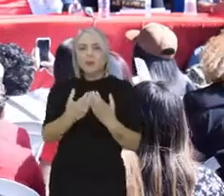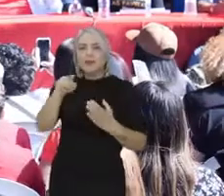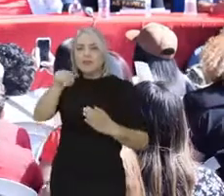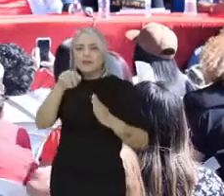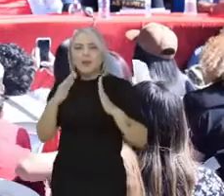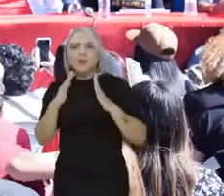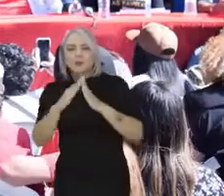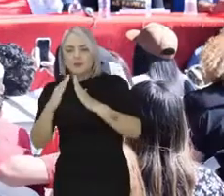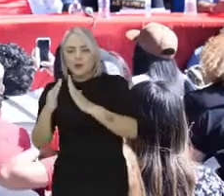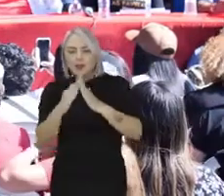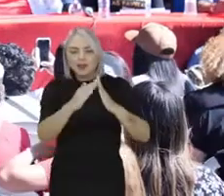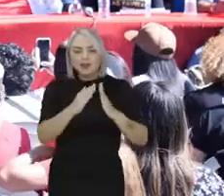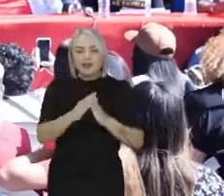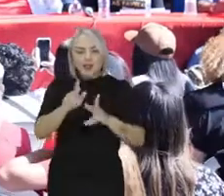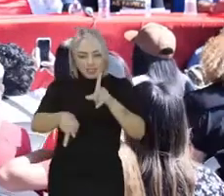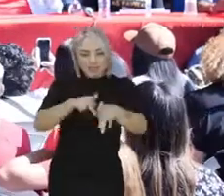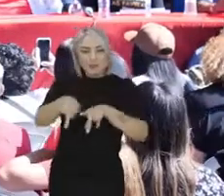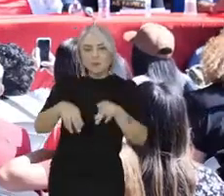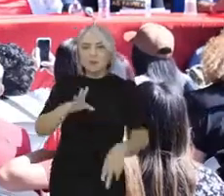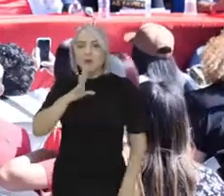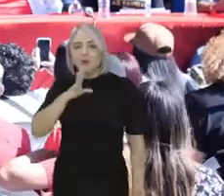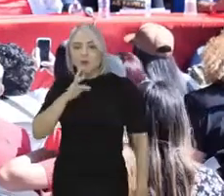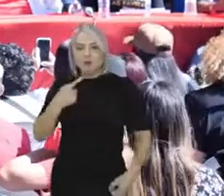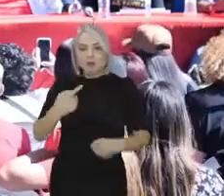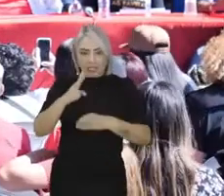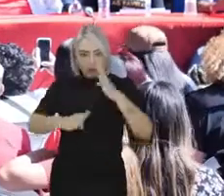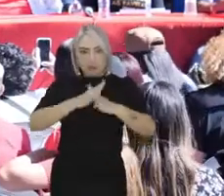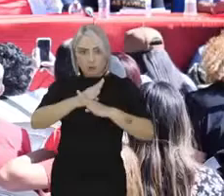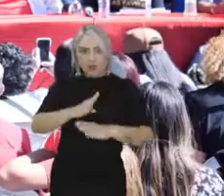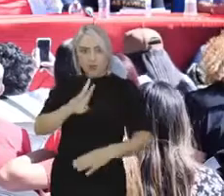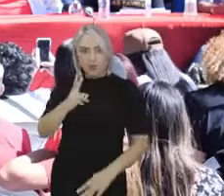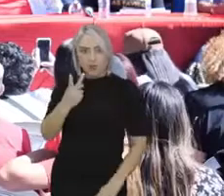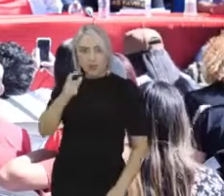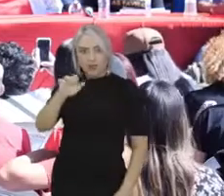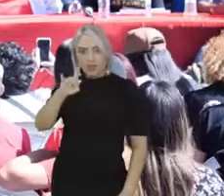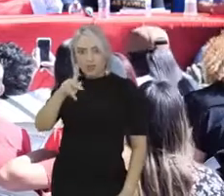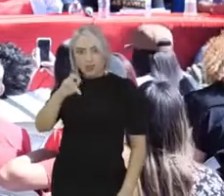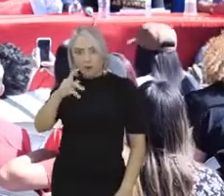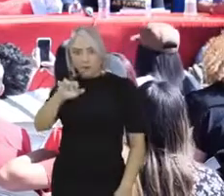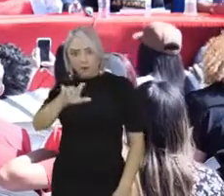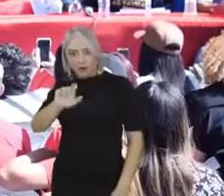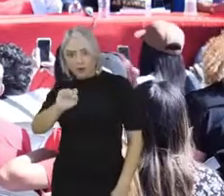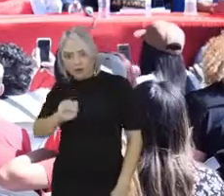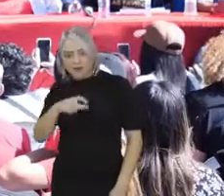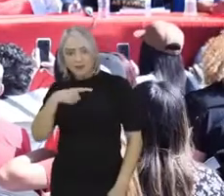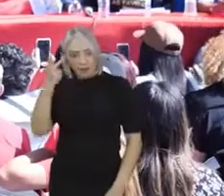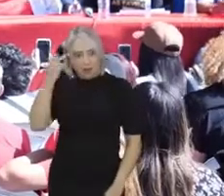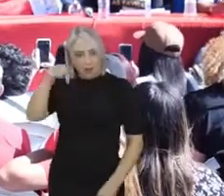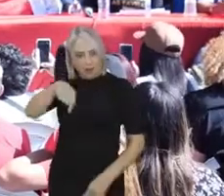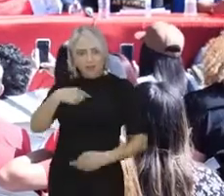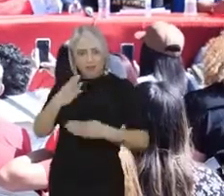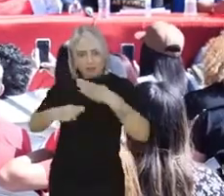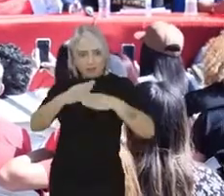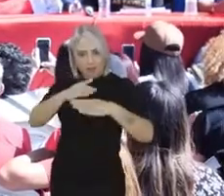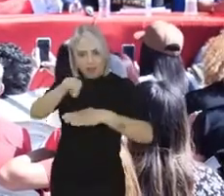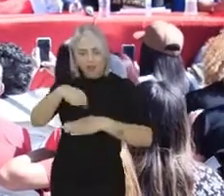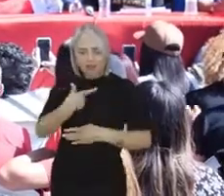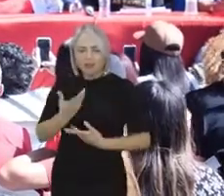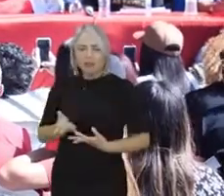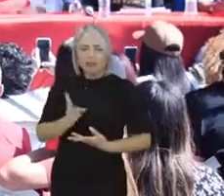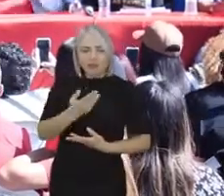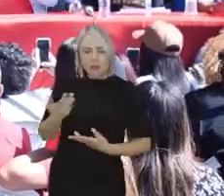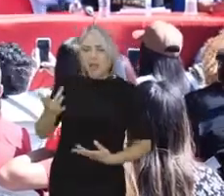você conhece, Haddad também conhece, teve o prazer de conhecer, todos esses outros companheiros, Bebel,